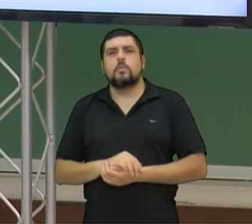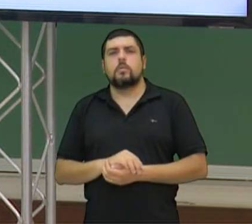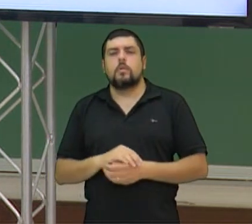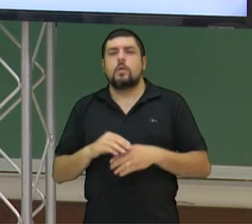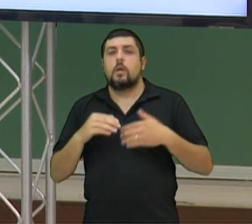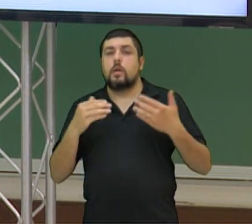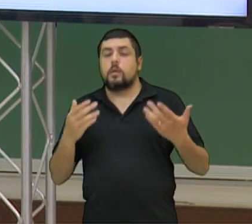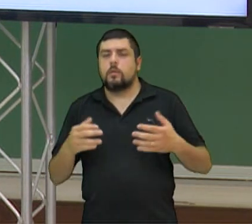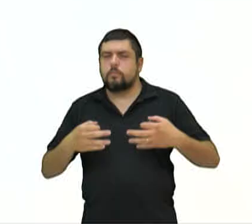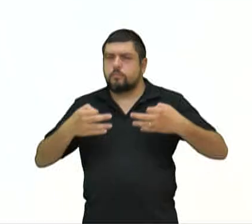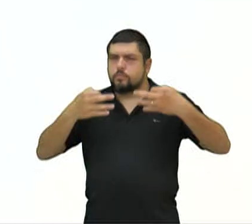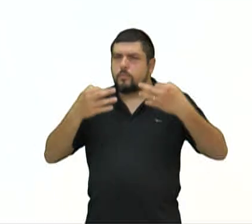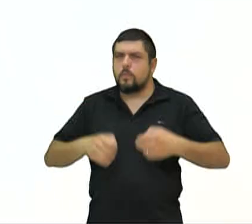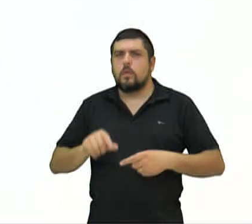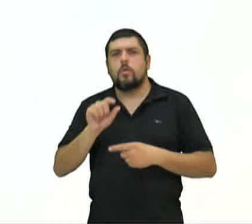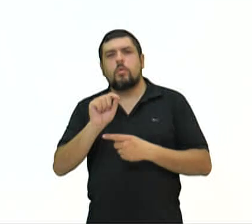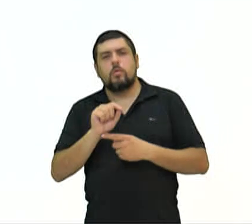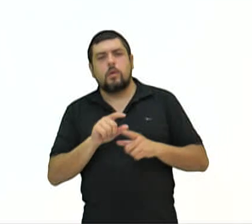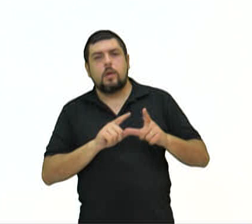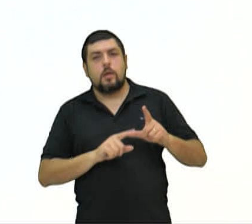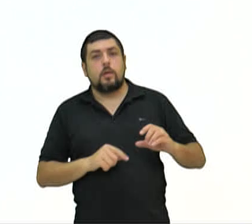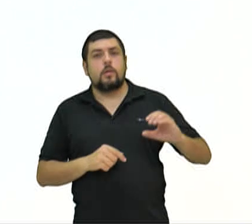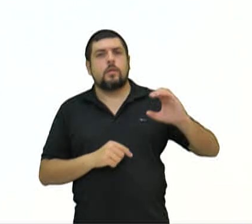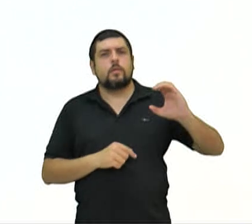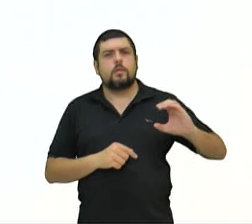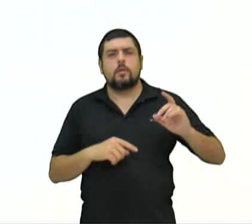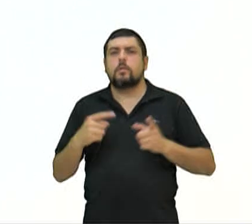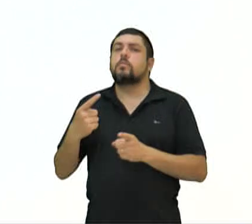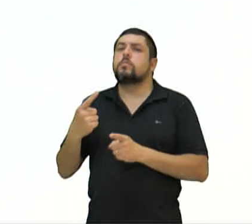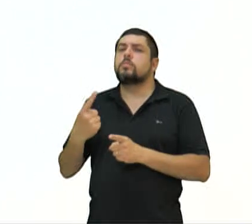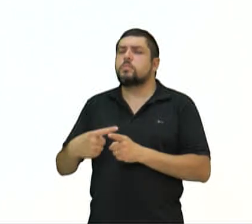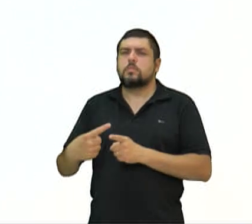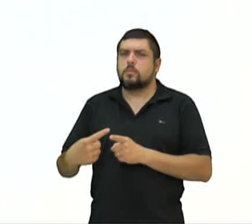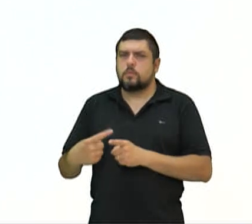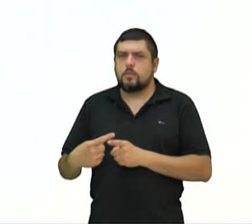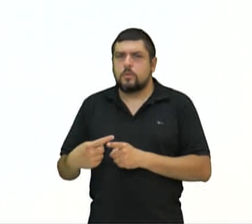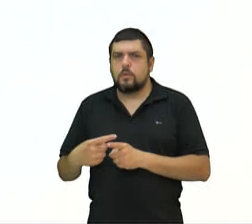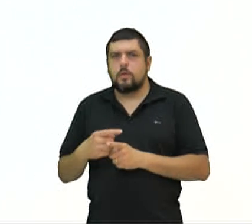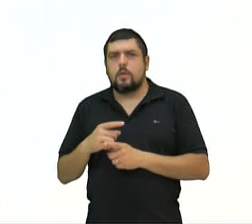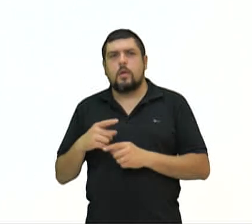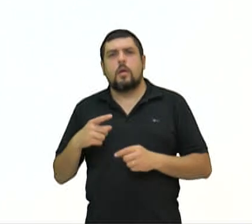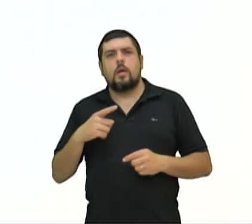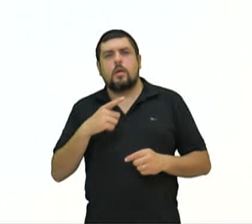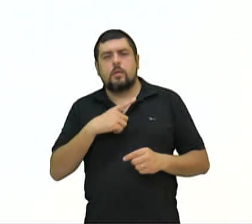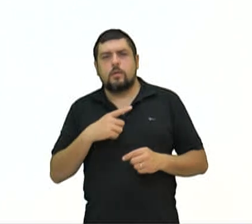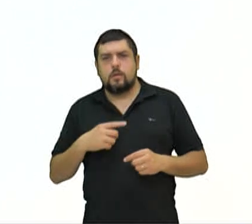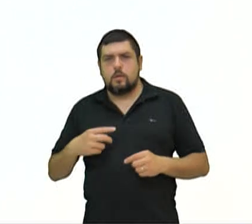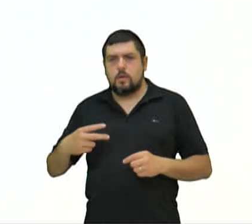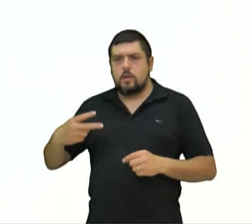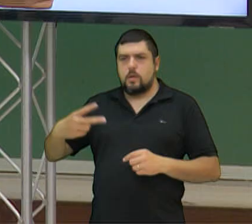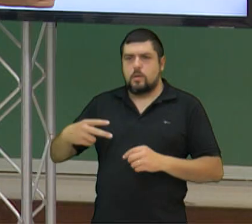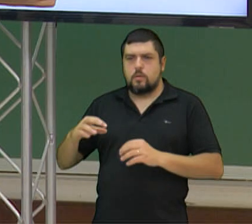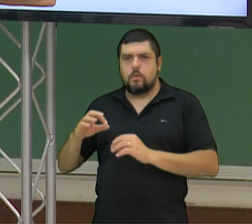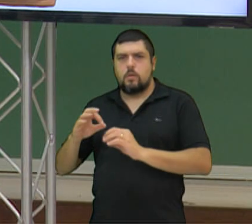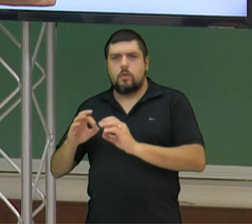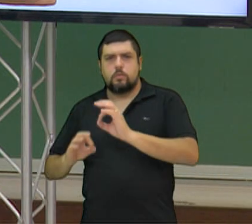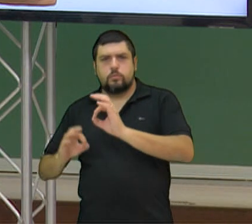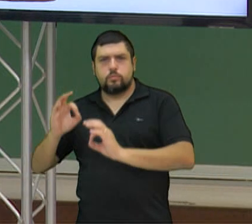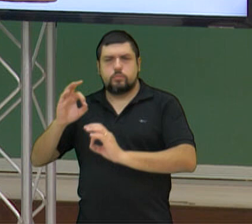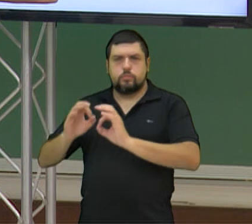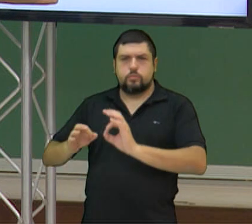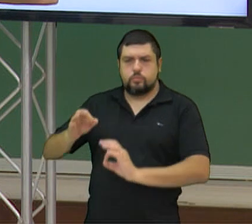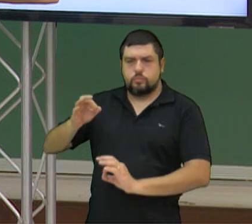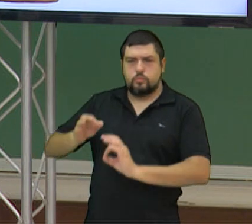a única alternativa correta é a alternativa C. Por quê, gente? Porque nós temos aqui a situação 2, polia móvel, certo? E a corda